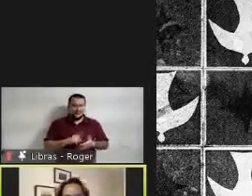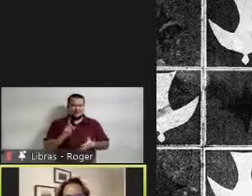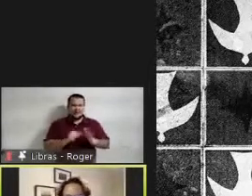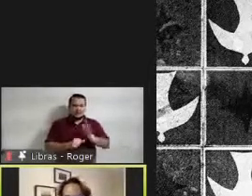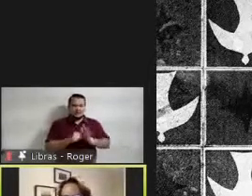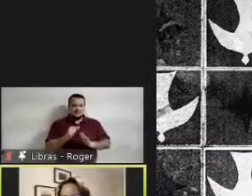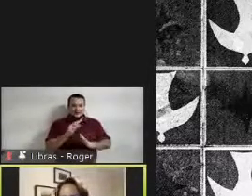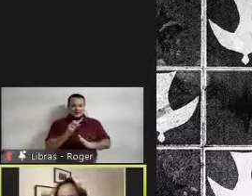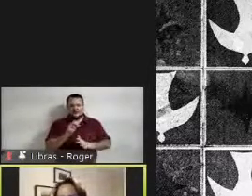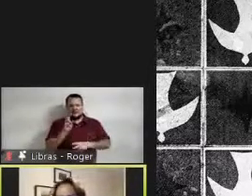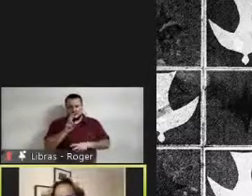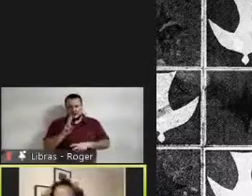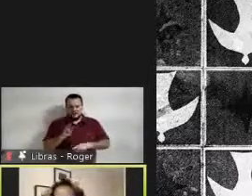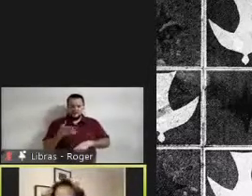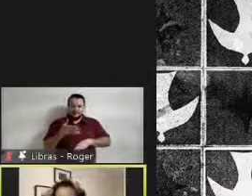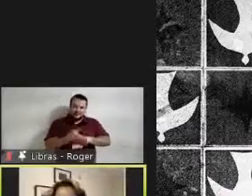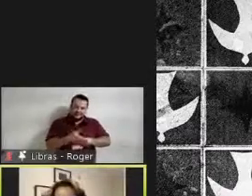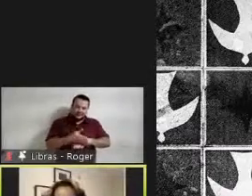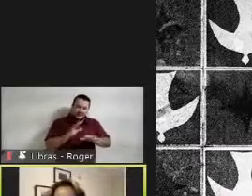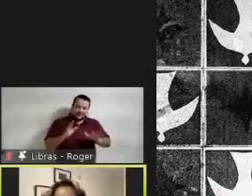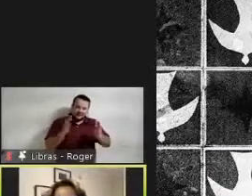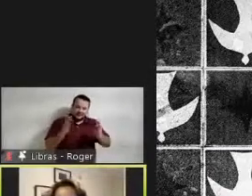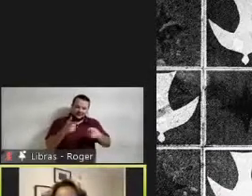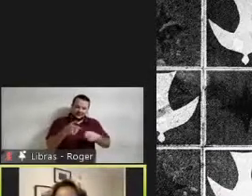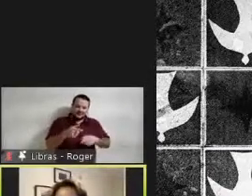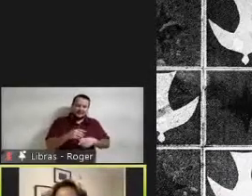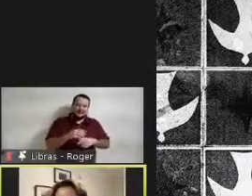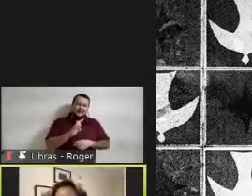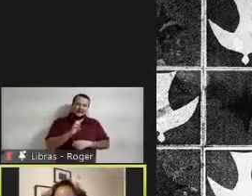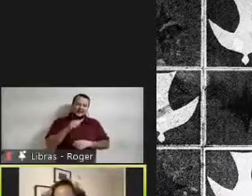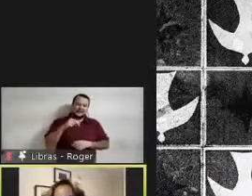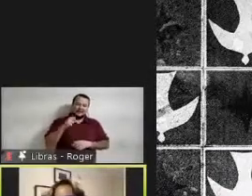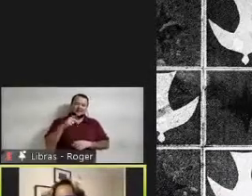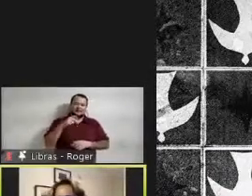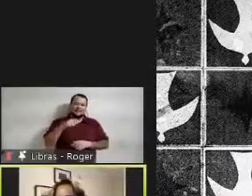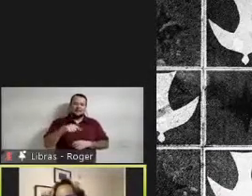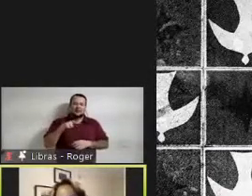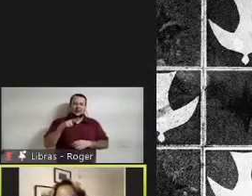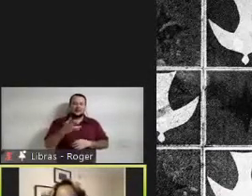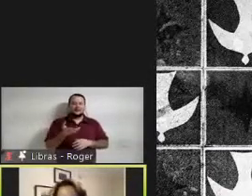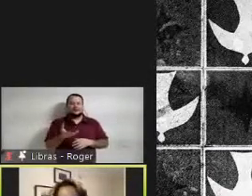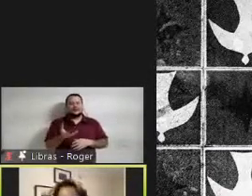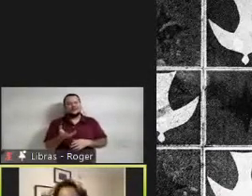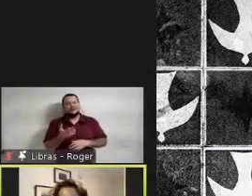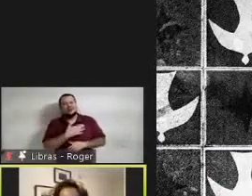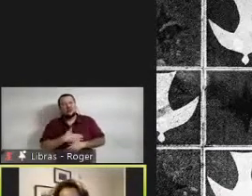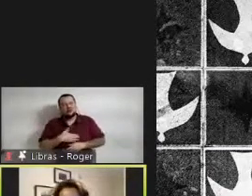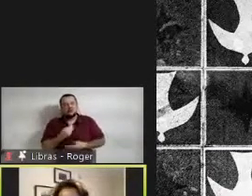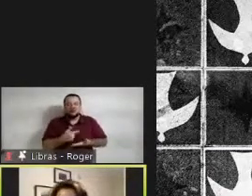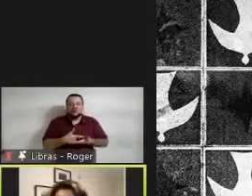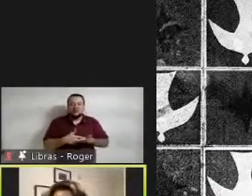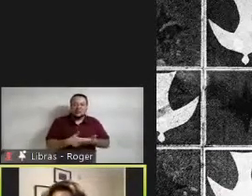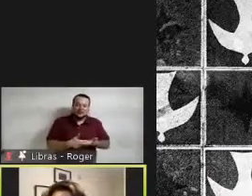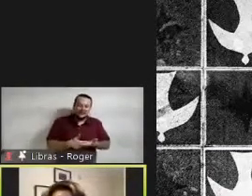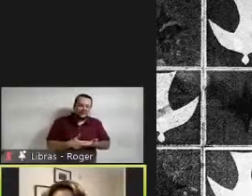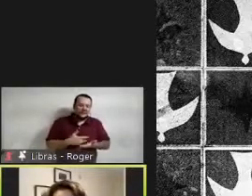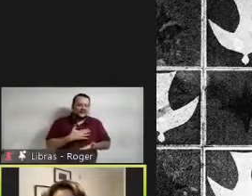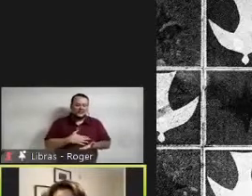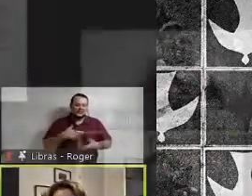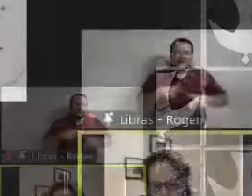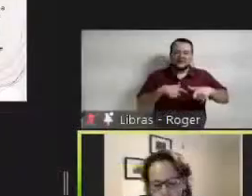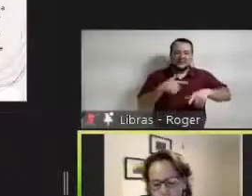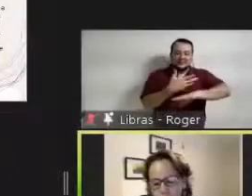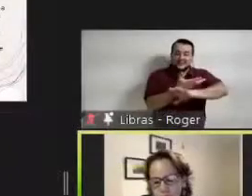gosto muito do convite porque eu gosto de trabalhar com a interdisciplinaridade gosto dessa troca de saberes entre as